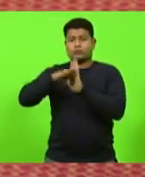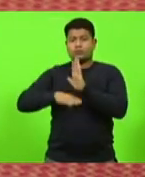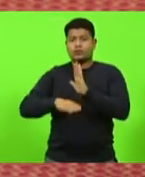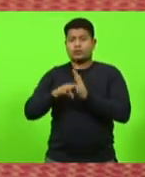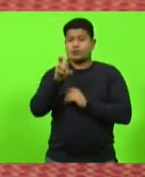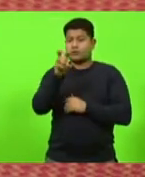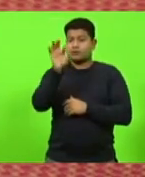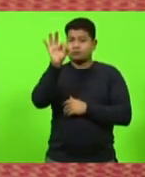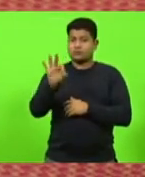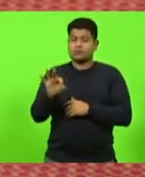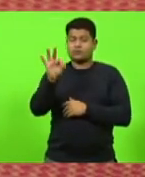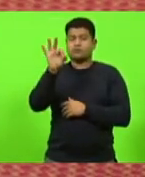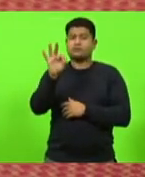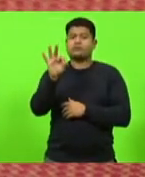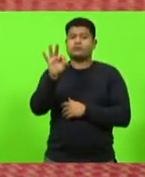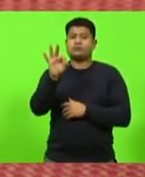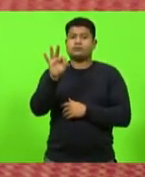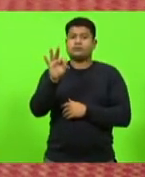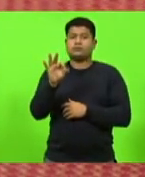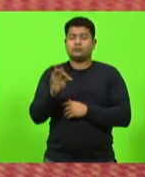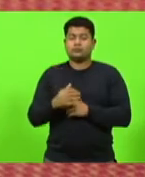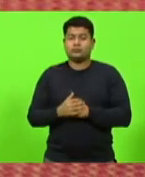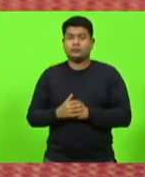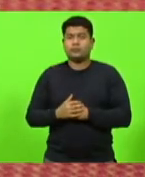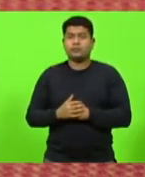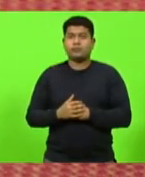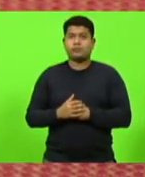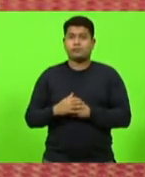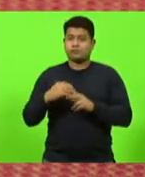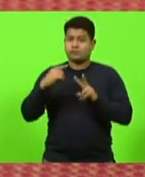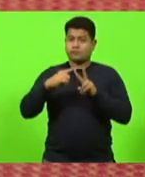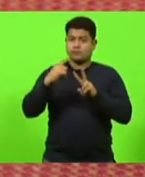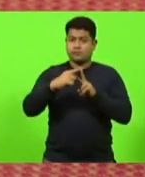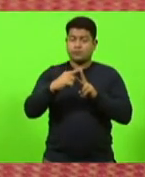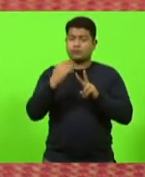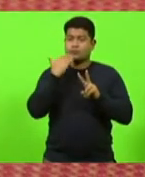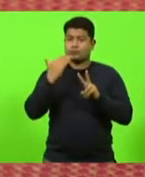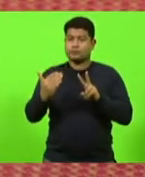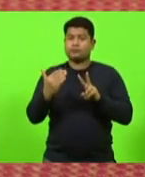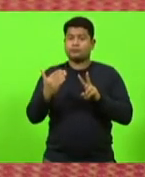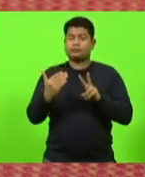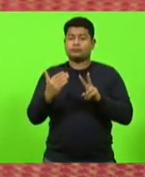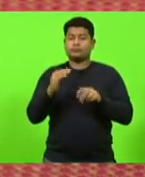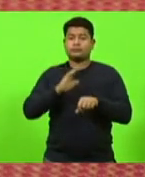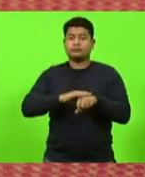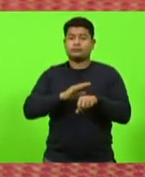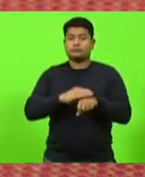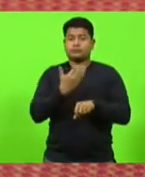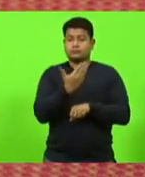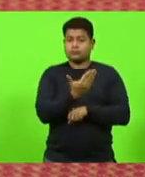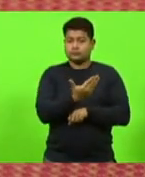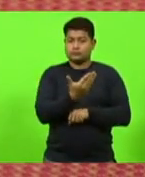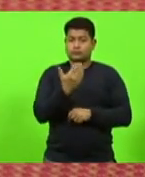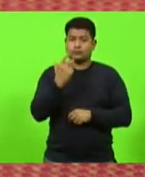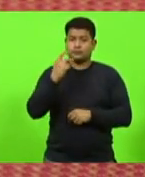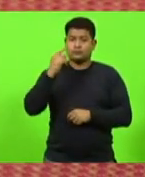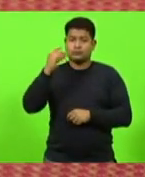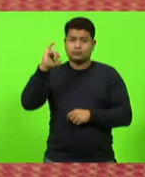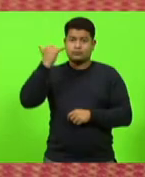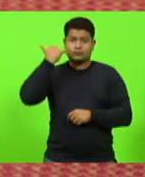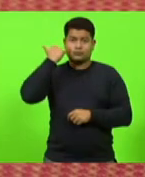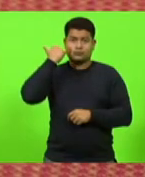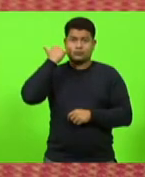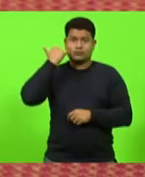Então, vamos esclarecer. Questão de ordem, senhor presidente. São dois requerimentos do deputado Gessé Lopes. São dois requerimentos.